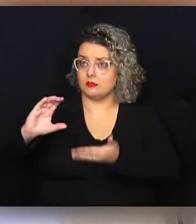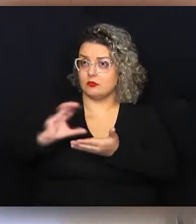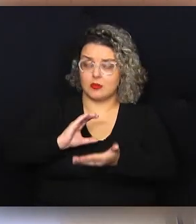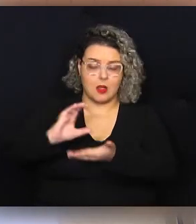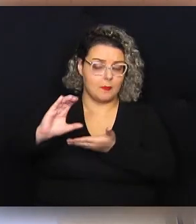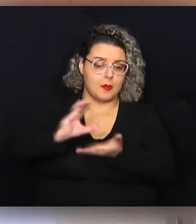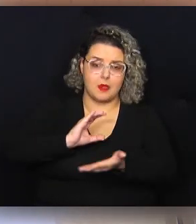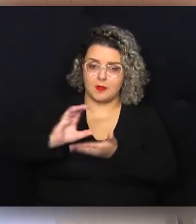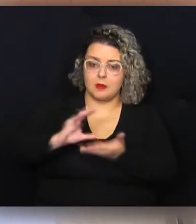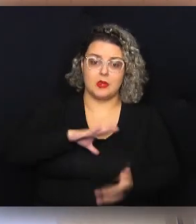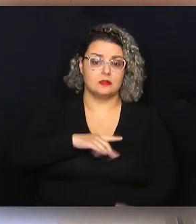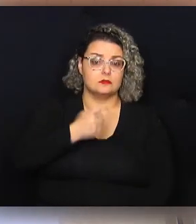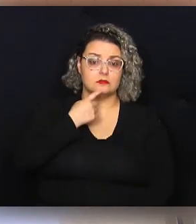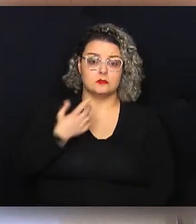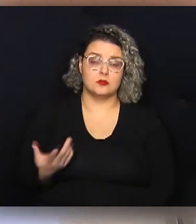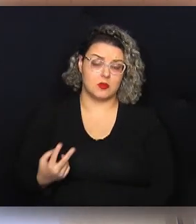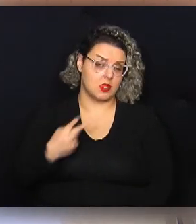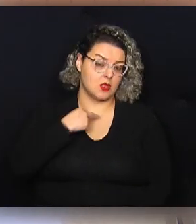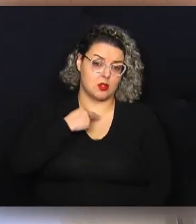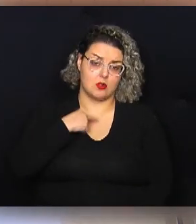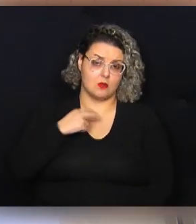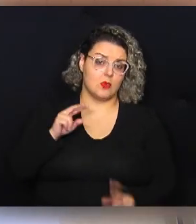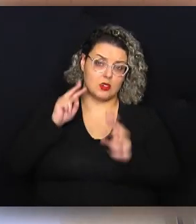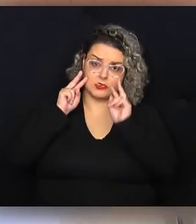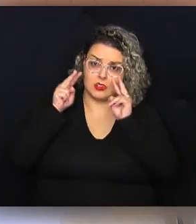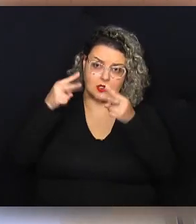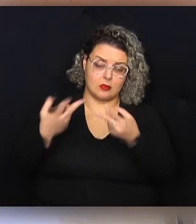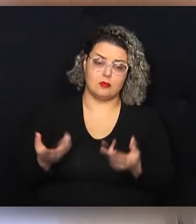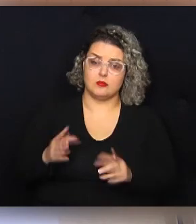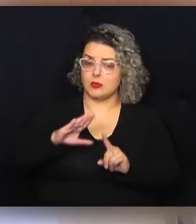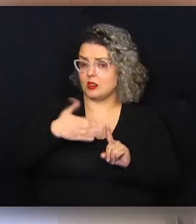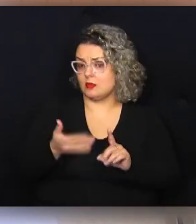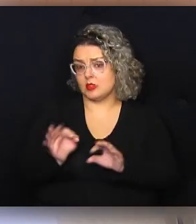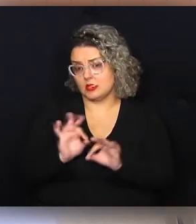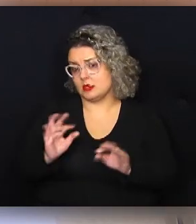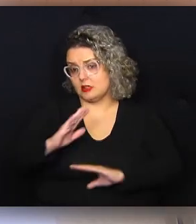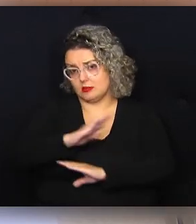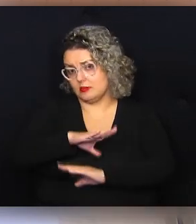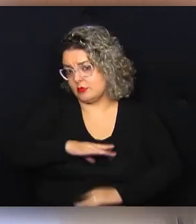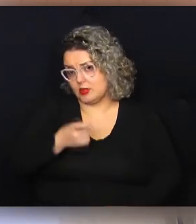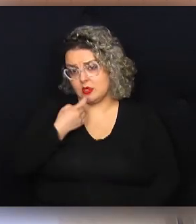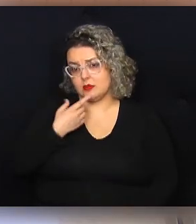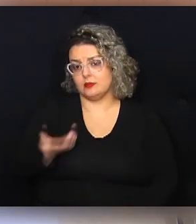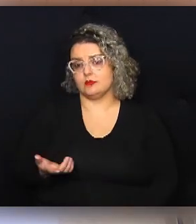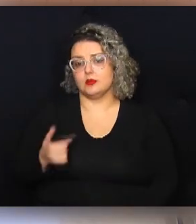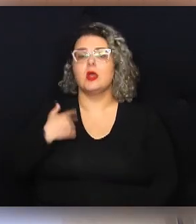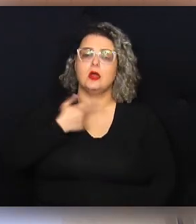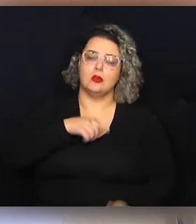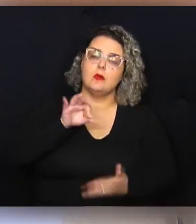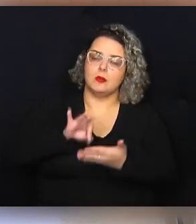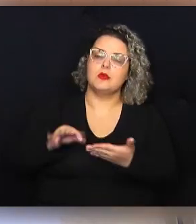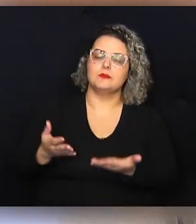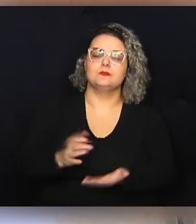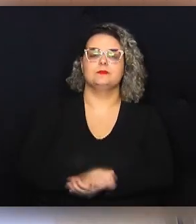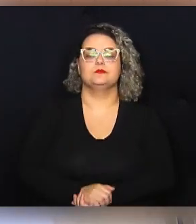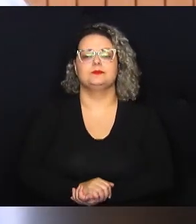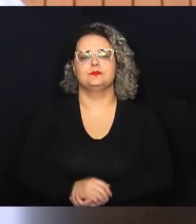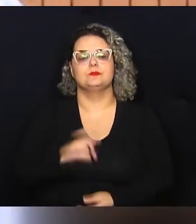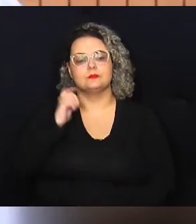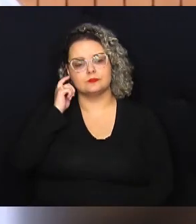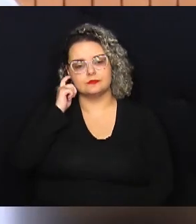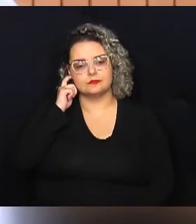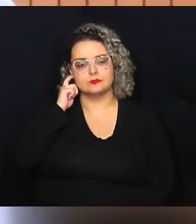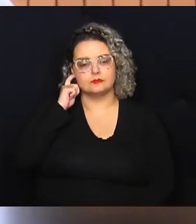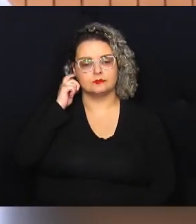que mandam emendas e mais emendas para Campinas e não pode ser reconhecido tem homenageados pela câmara municipal Então nós vamos corrigir isso aí